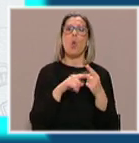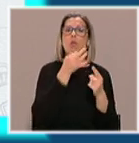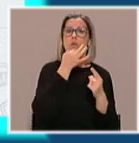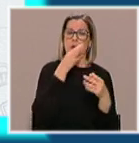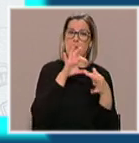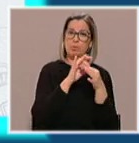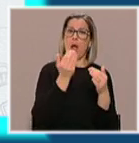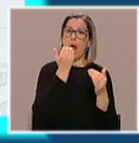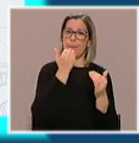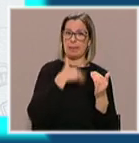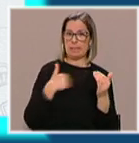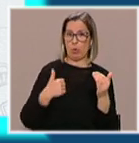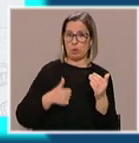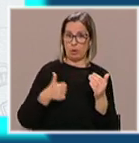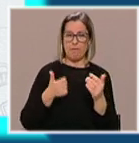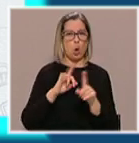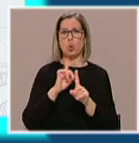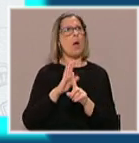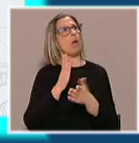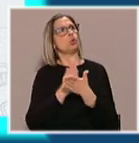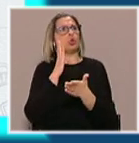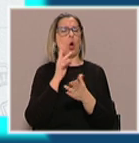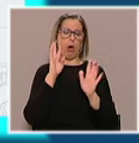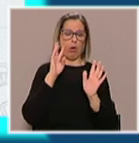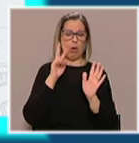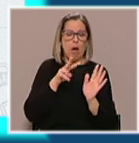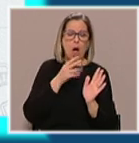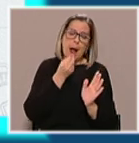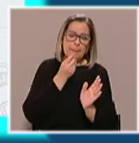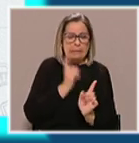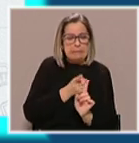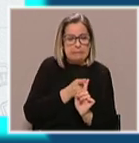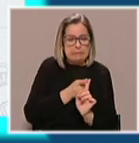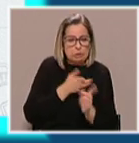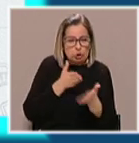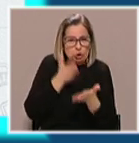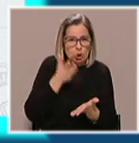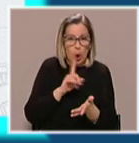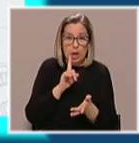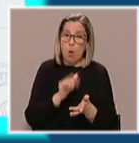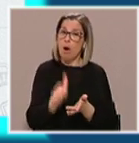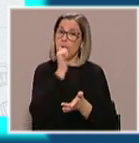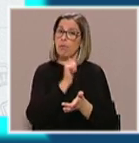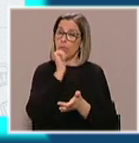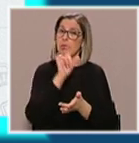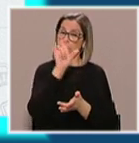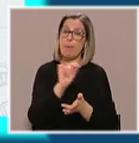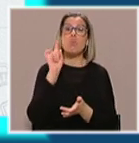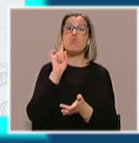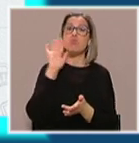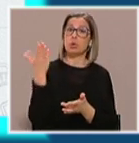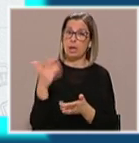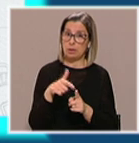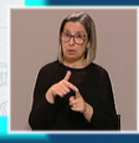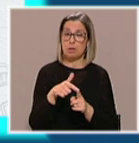saudável, sabemos não é só focar a alimentação, mas também a importância de uma excelente hidratação. Sabemos que ela nos auxilia